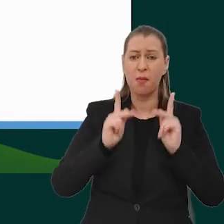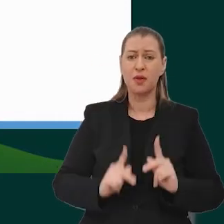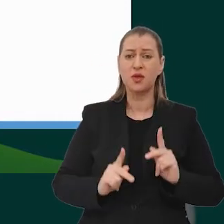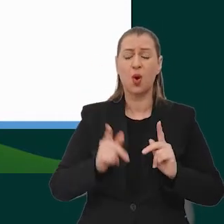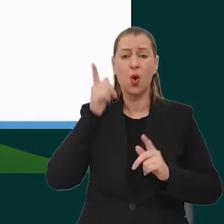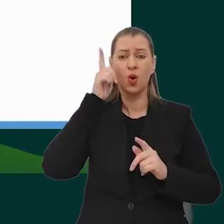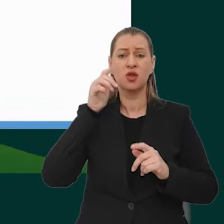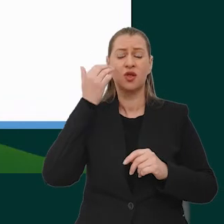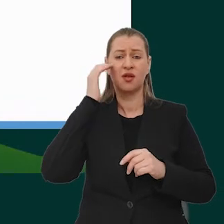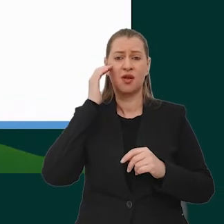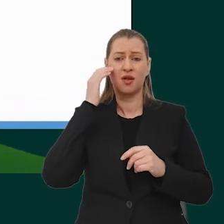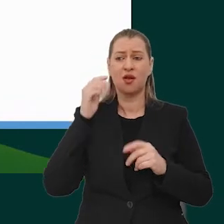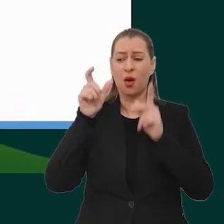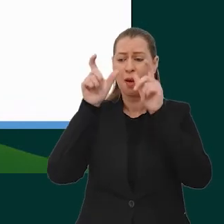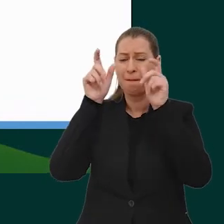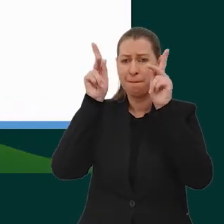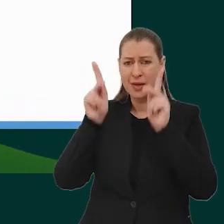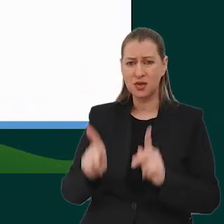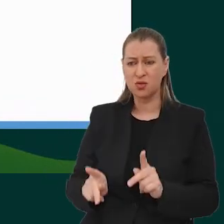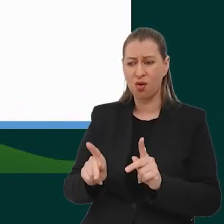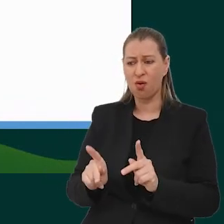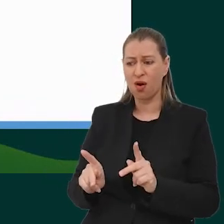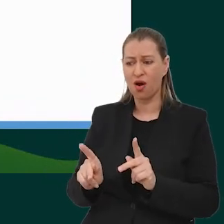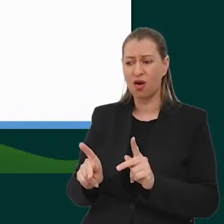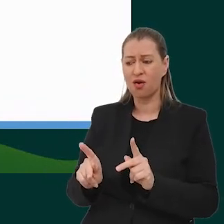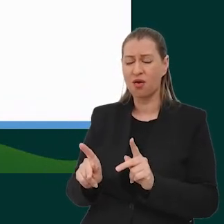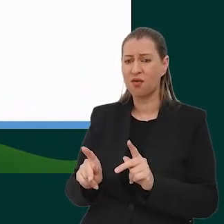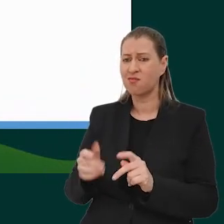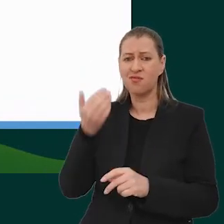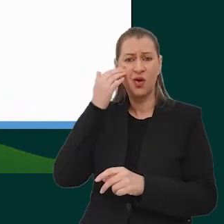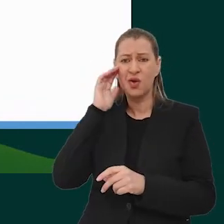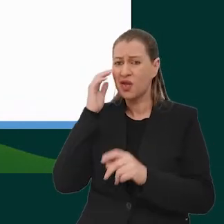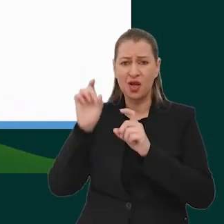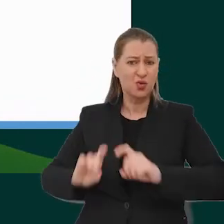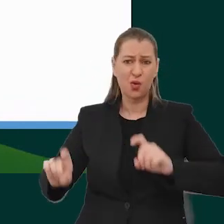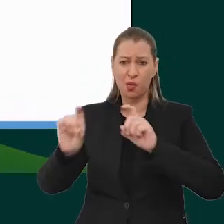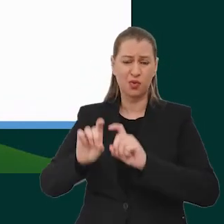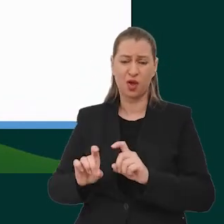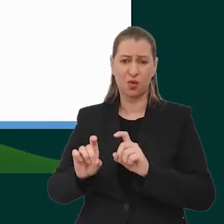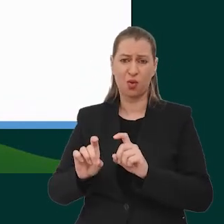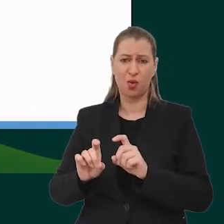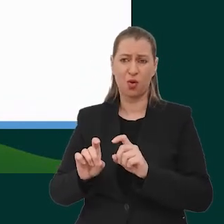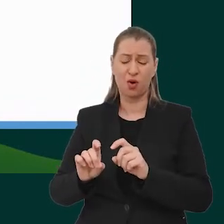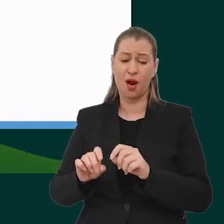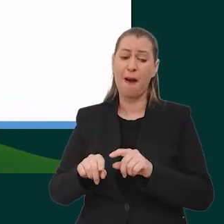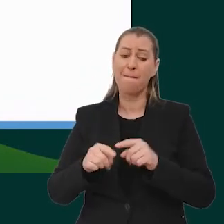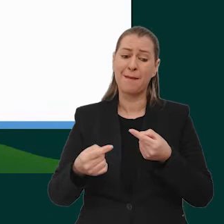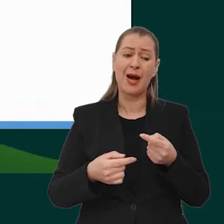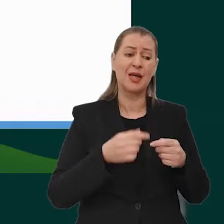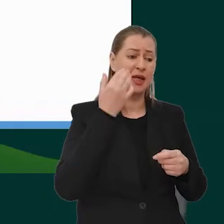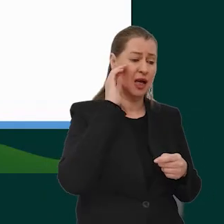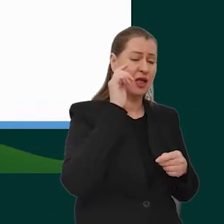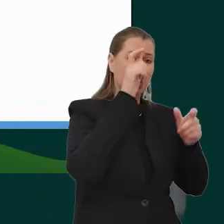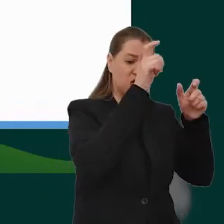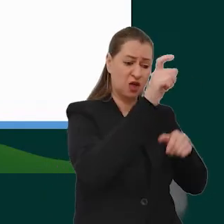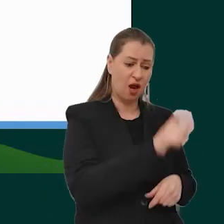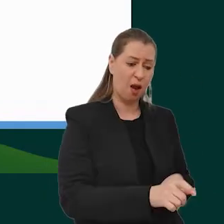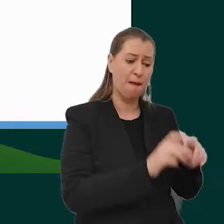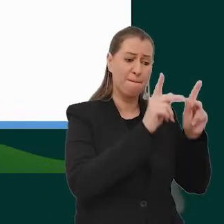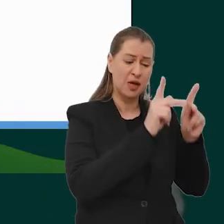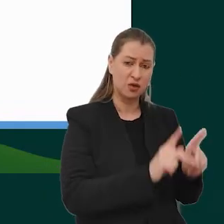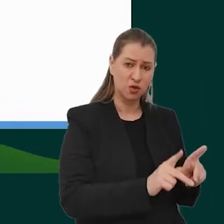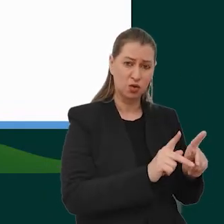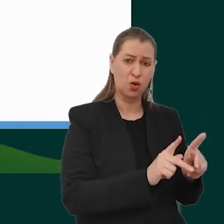a pessoa final, ela não entende o computador, ela entende pessoas que receberam esses códigos, que traduziram para